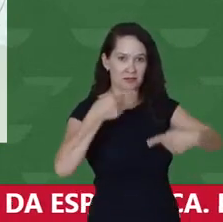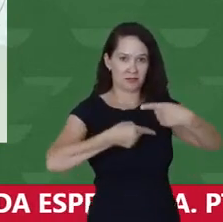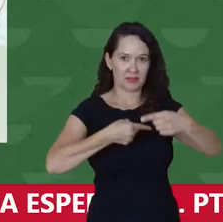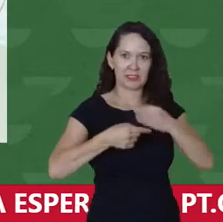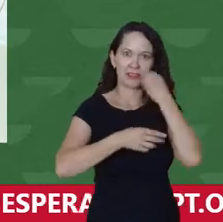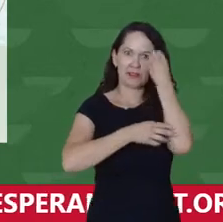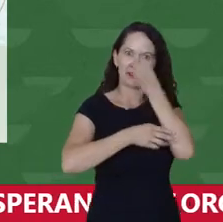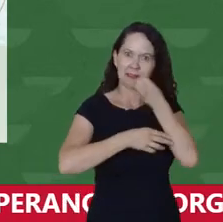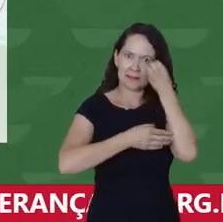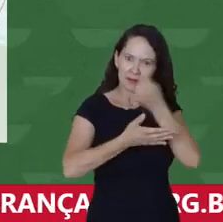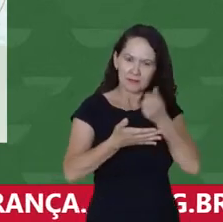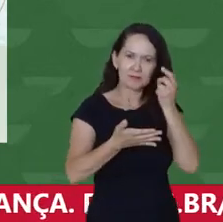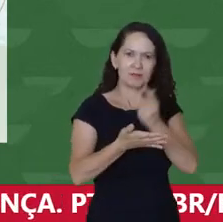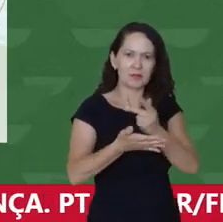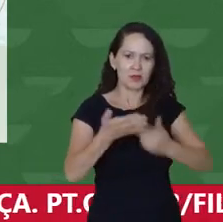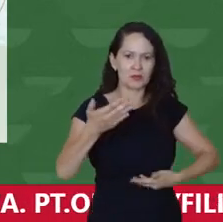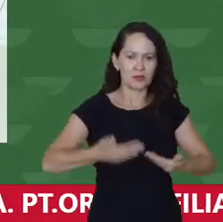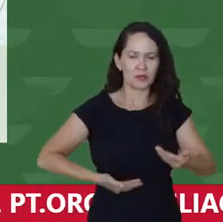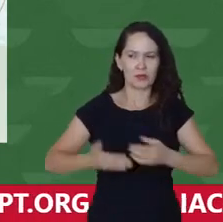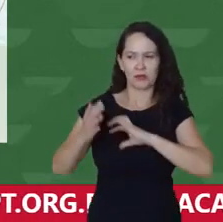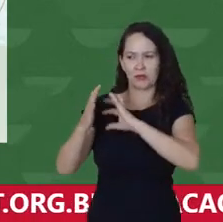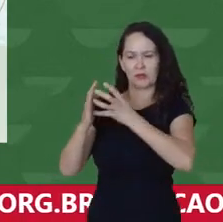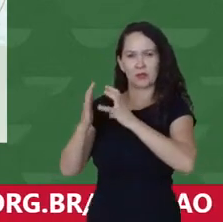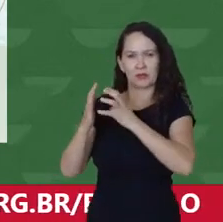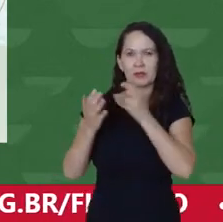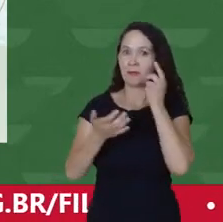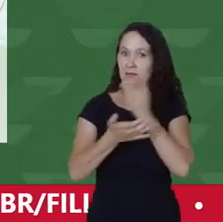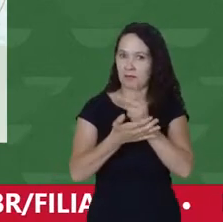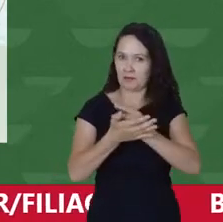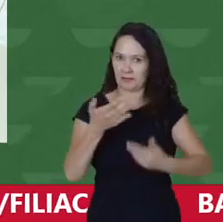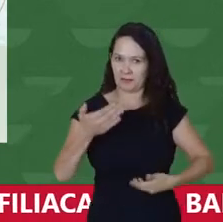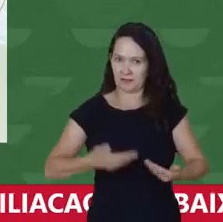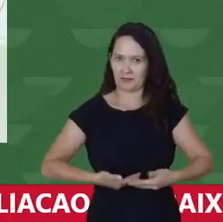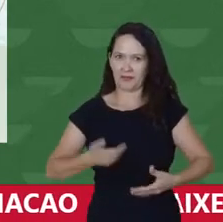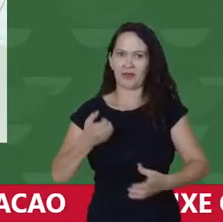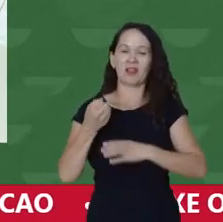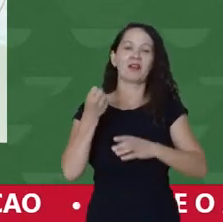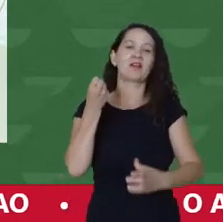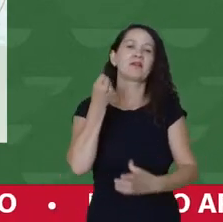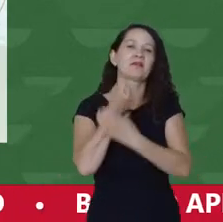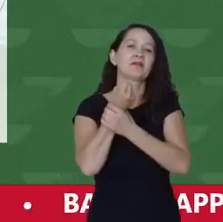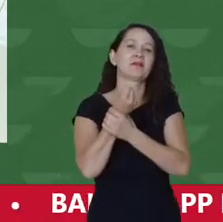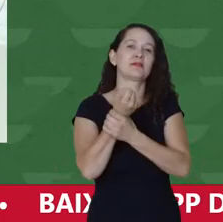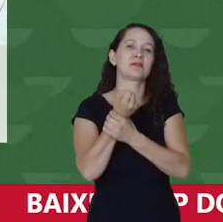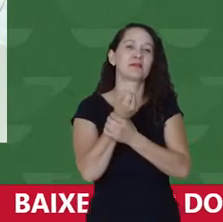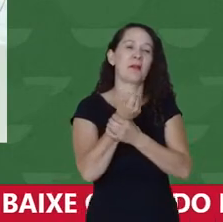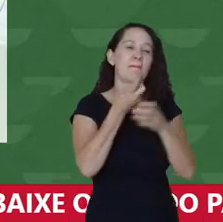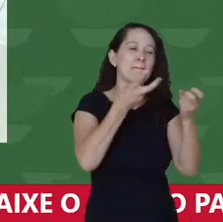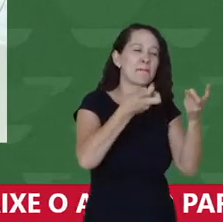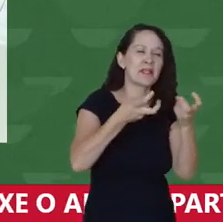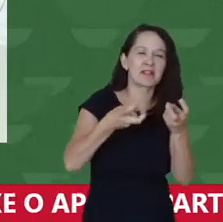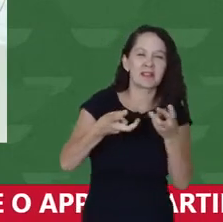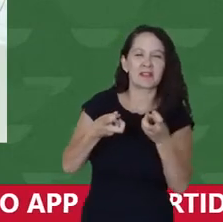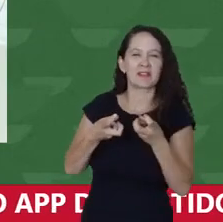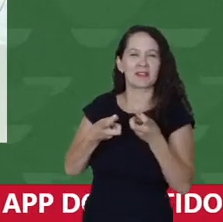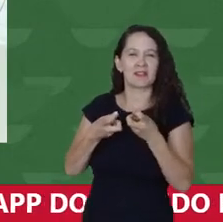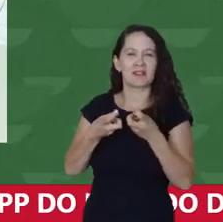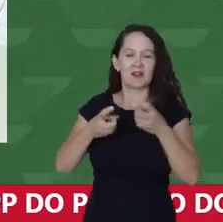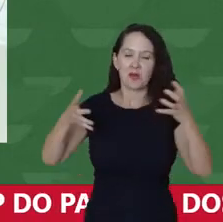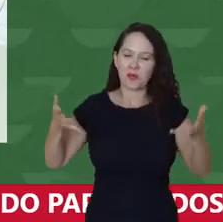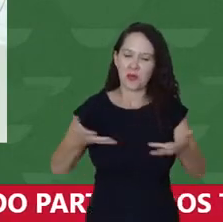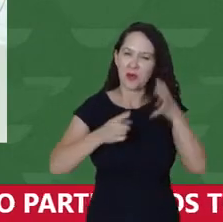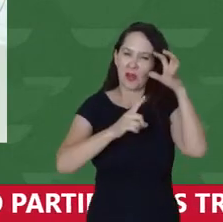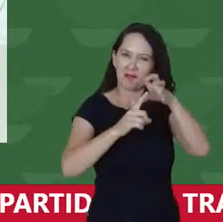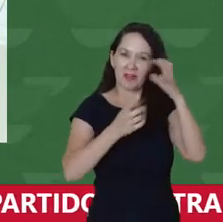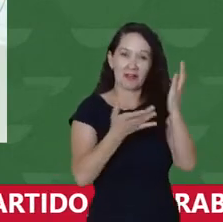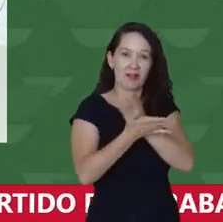tentam, mesmo com o servidor sendo concursado, mesmo ele tendo estabilidade, perseguir, induzir